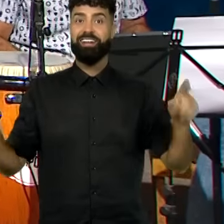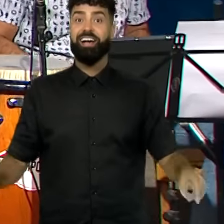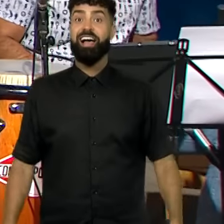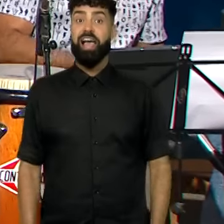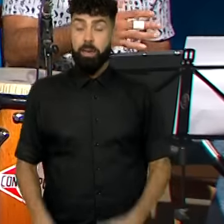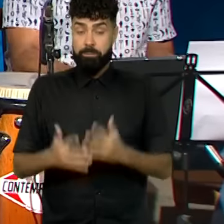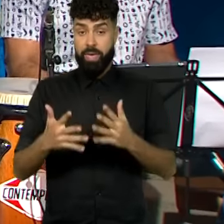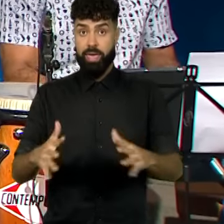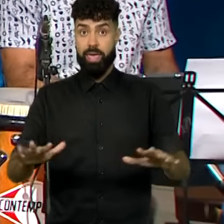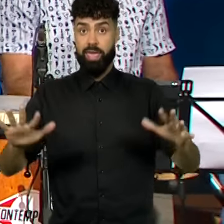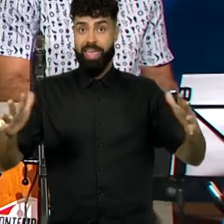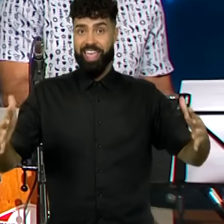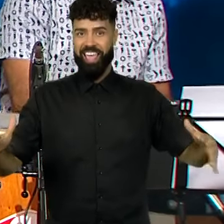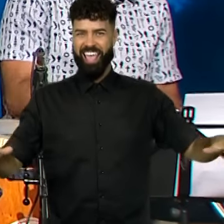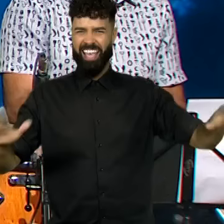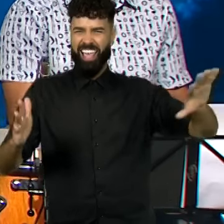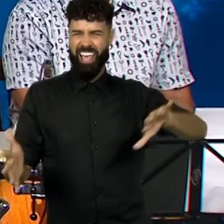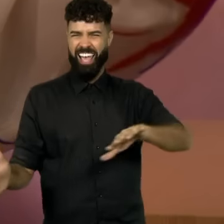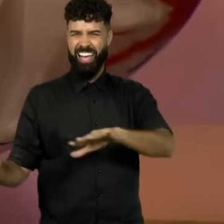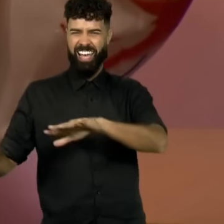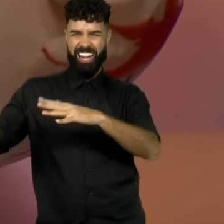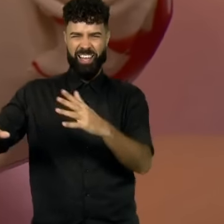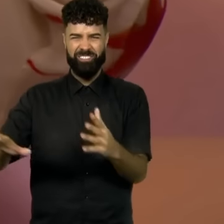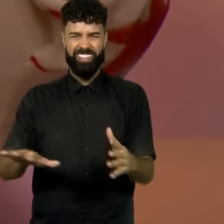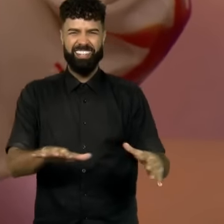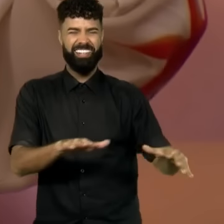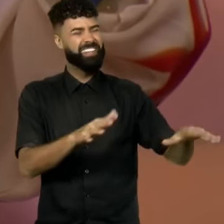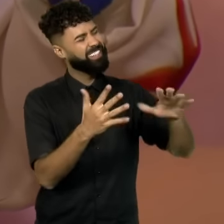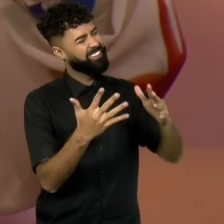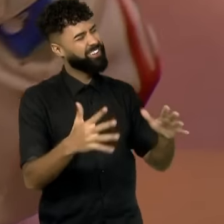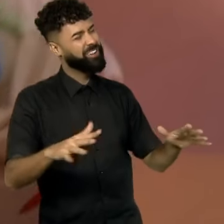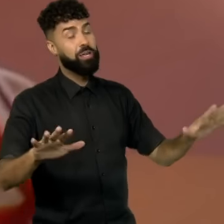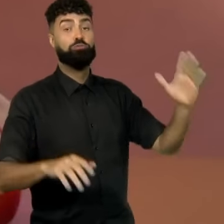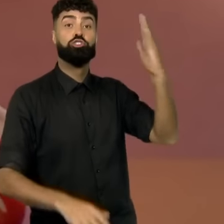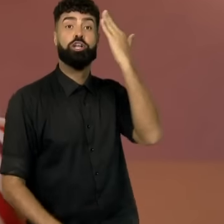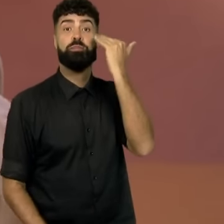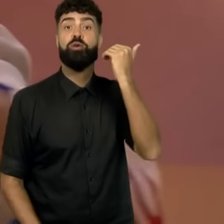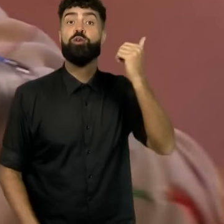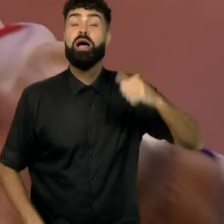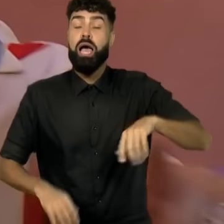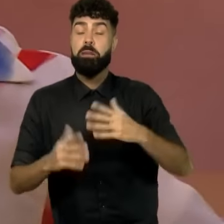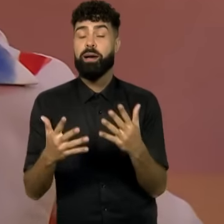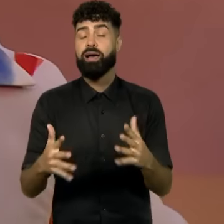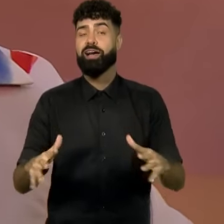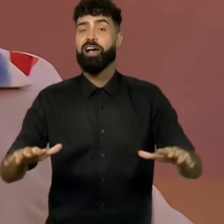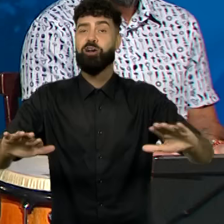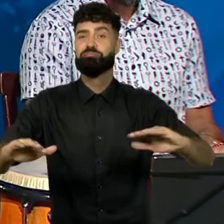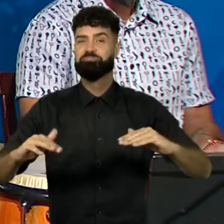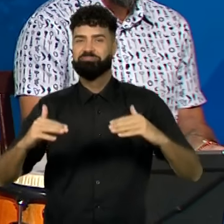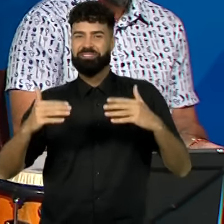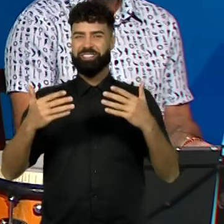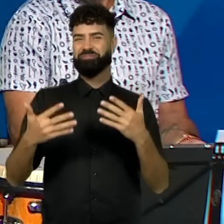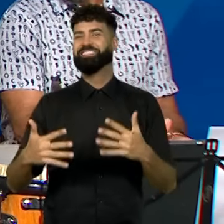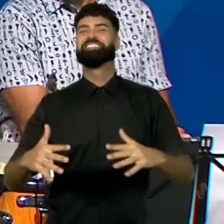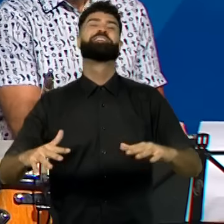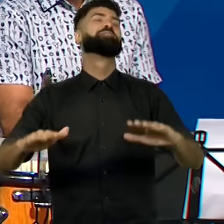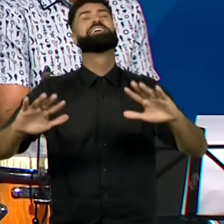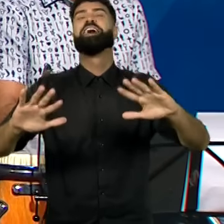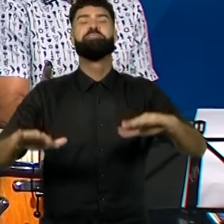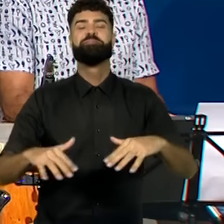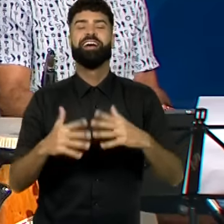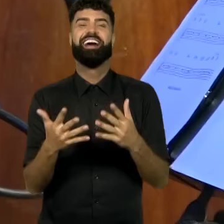Foi beira-mar, foi beira-mar quem chamou, foi beira-mar,